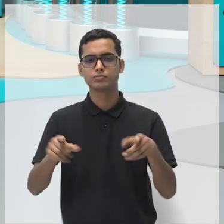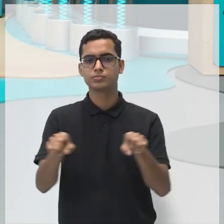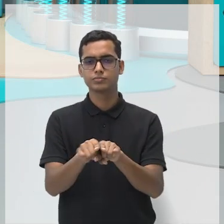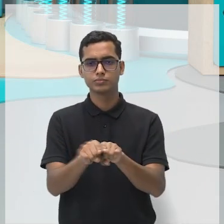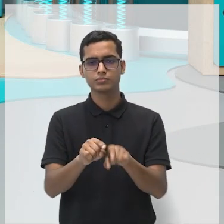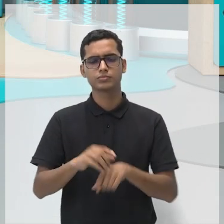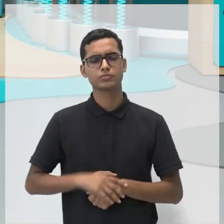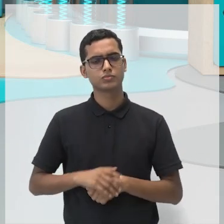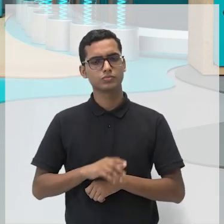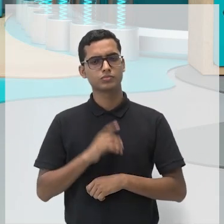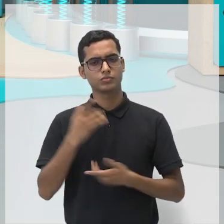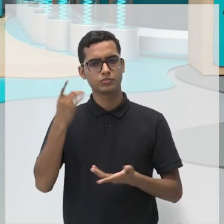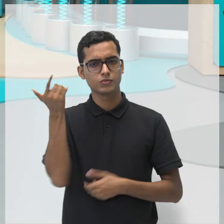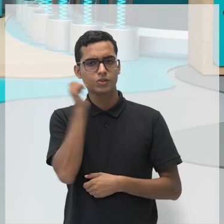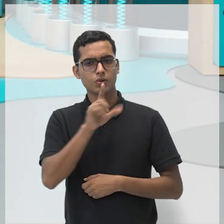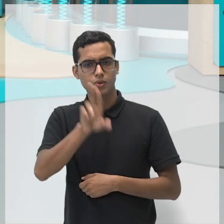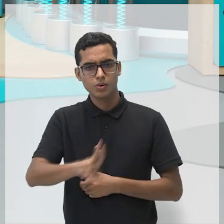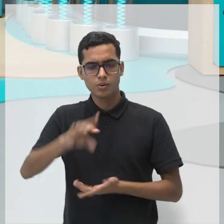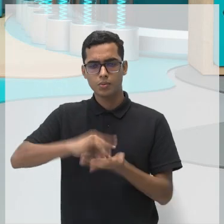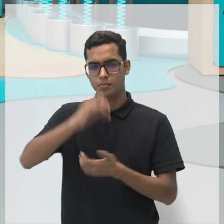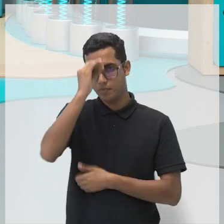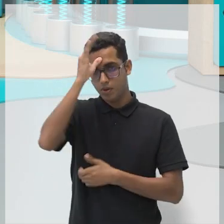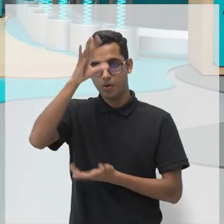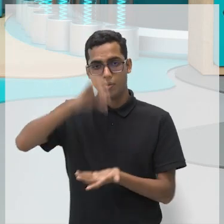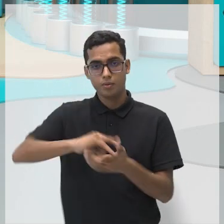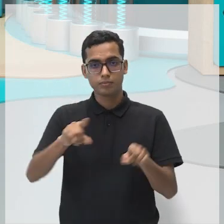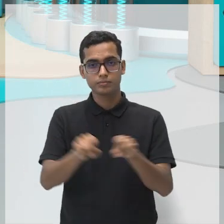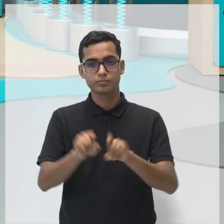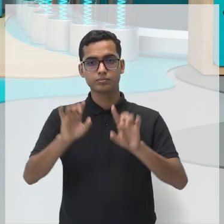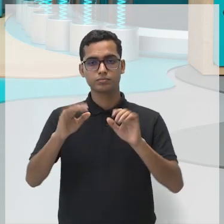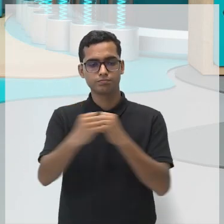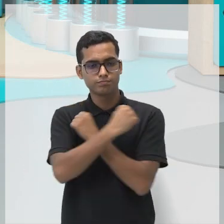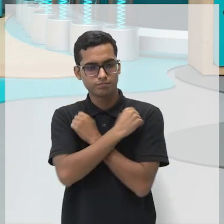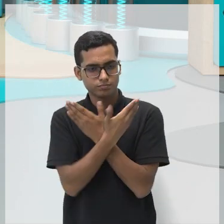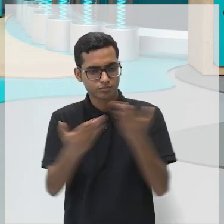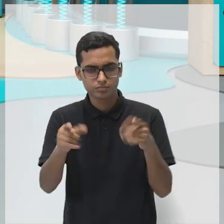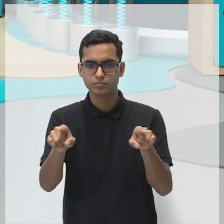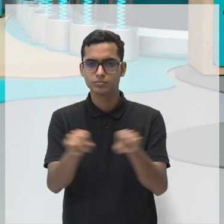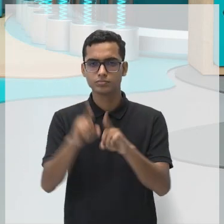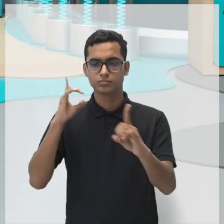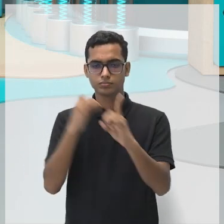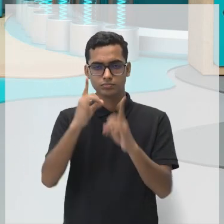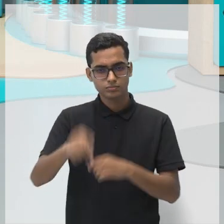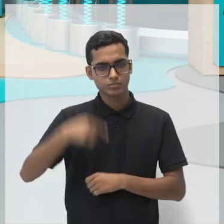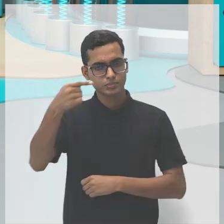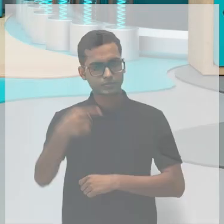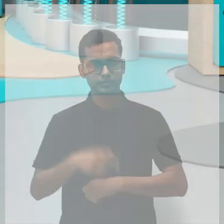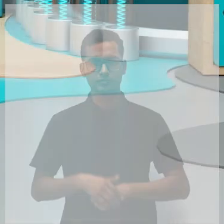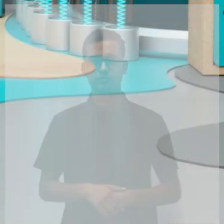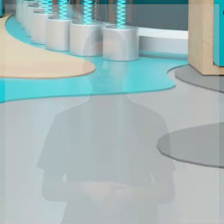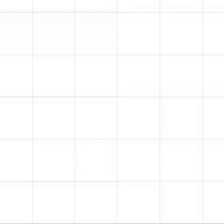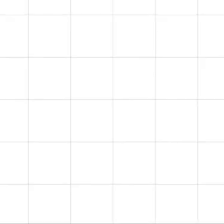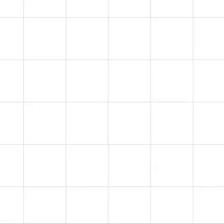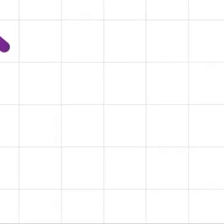e façam bom uso desses conhecimentos. Eu deixo a todos um forte abraço e até a próxima.